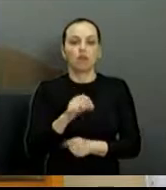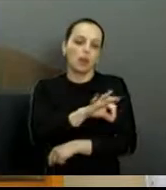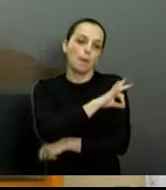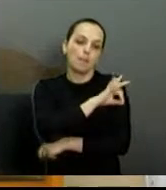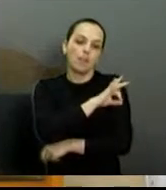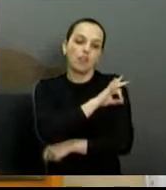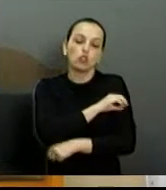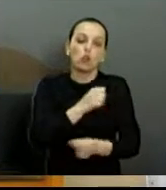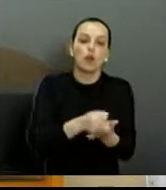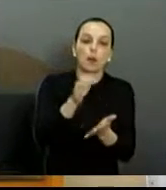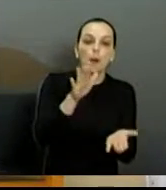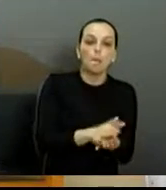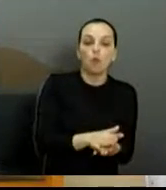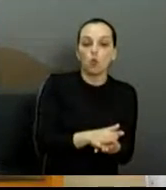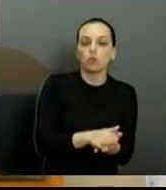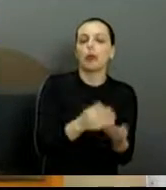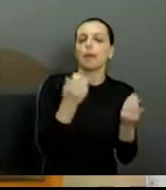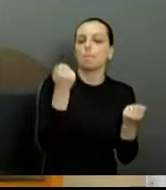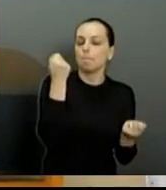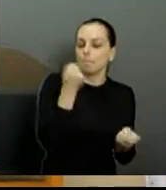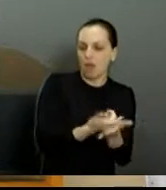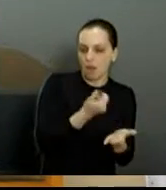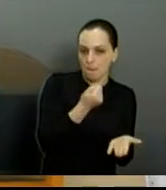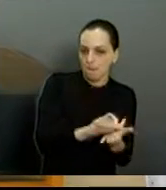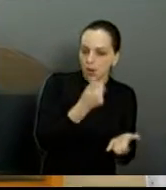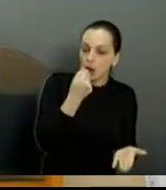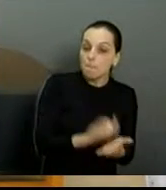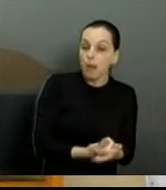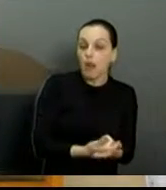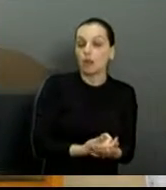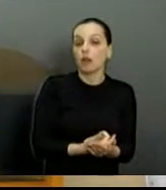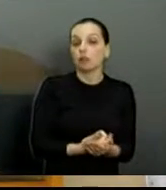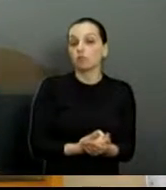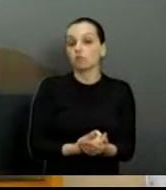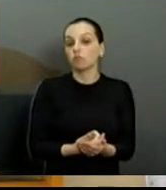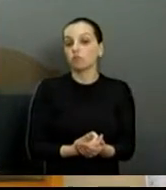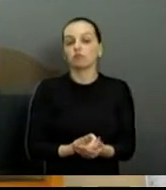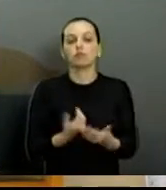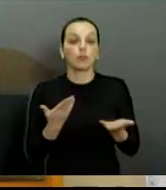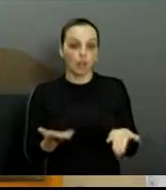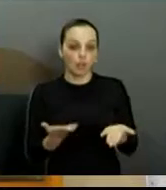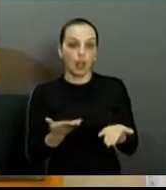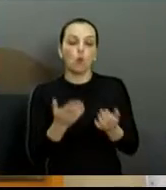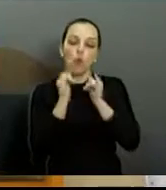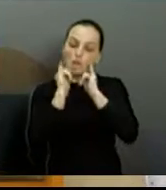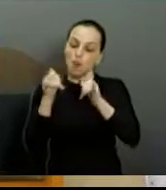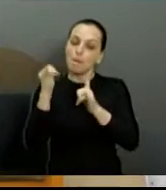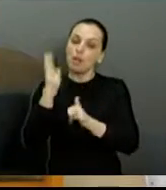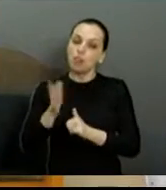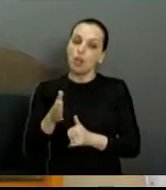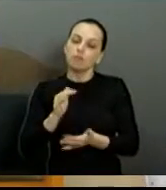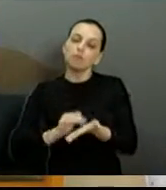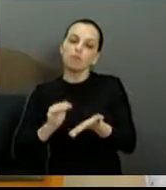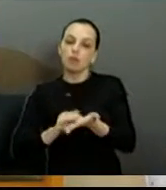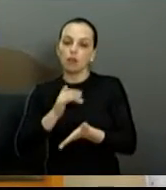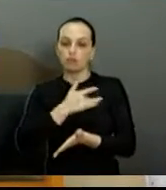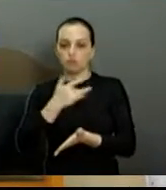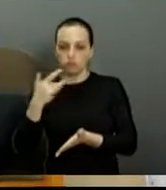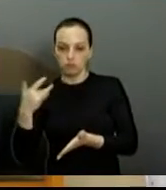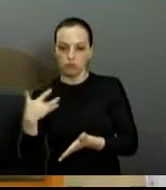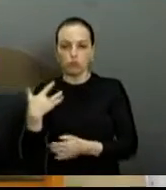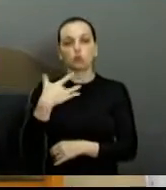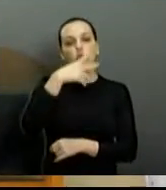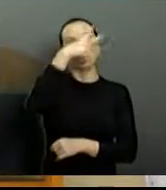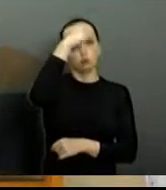não sei quantos farmacêutica aí isso já passei para o secretário de saúde já passei por executivo só tô